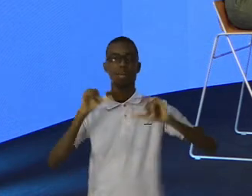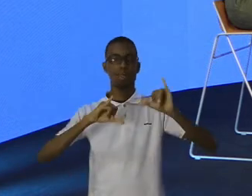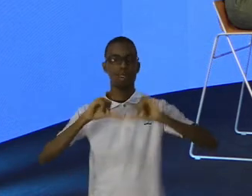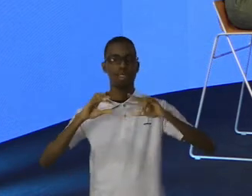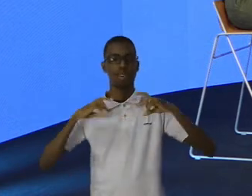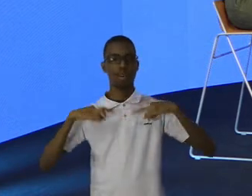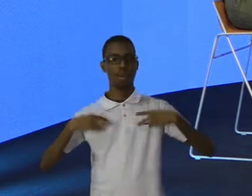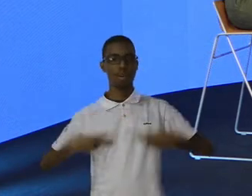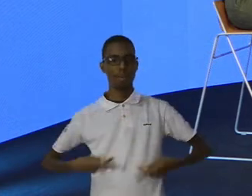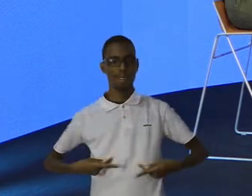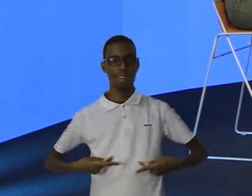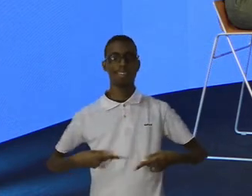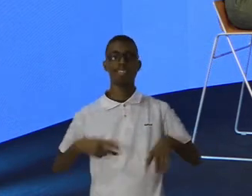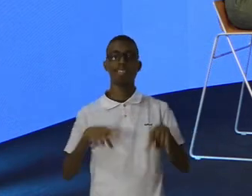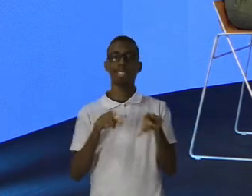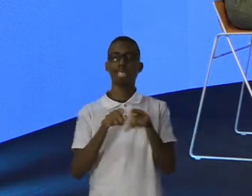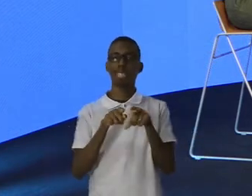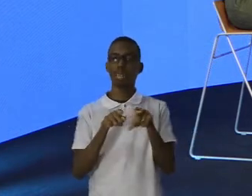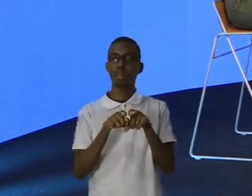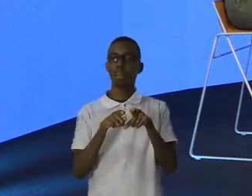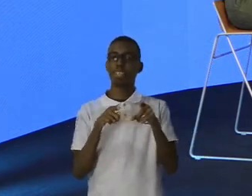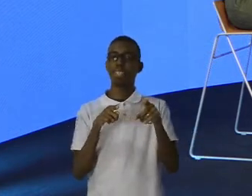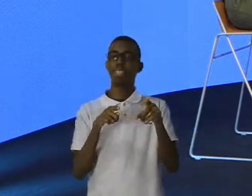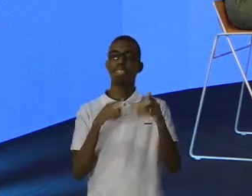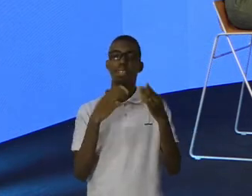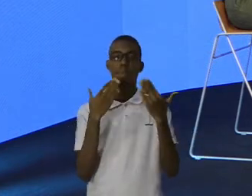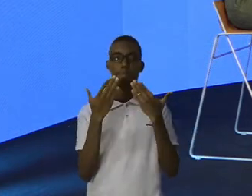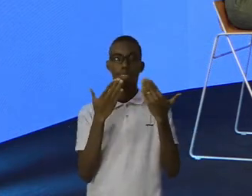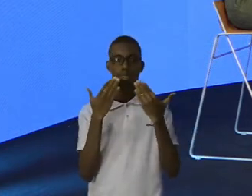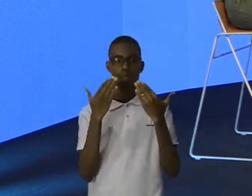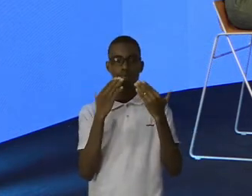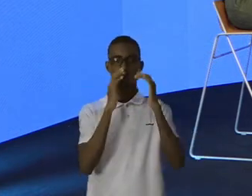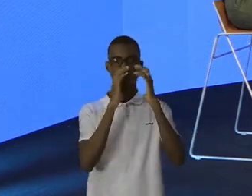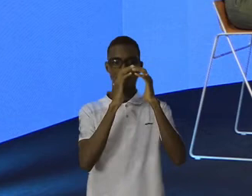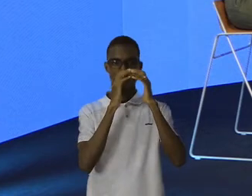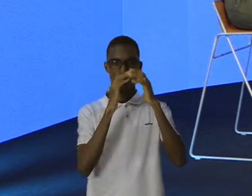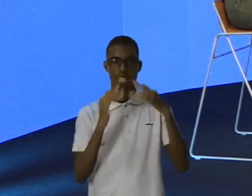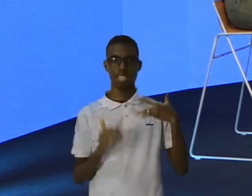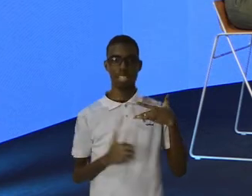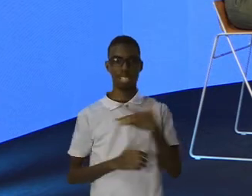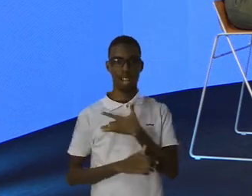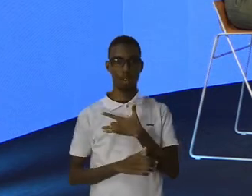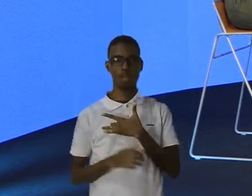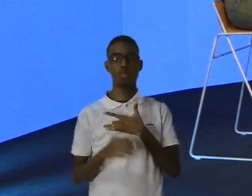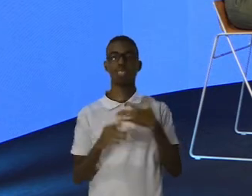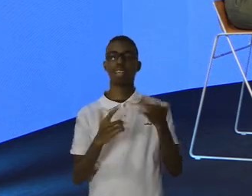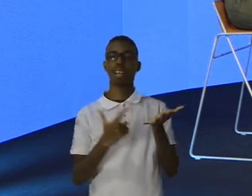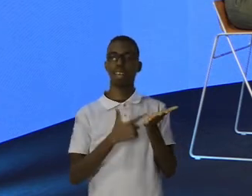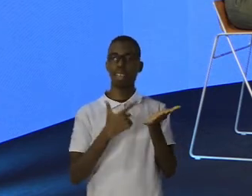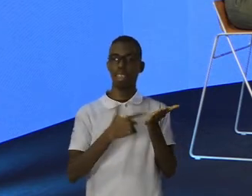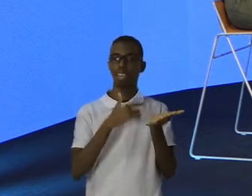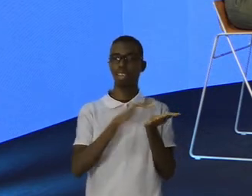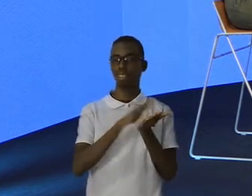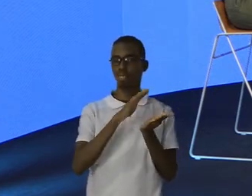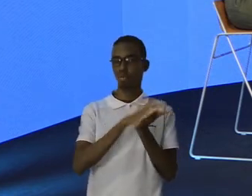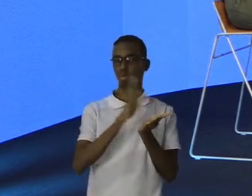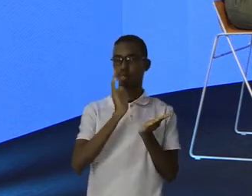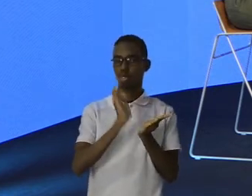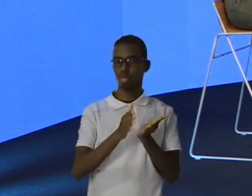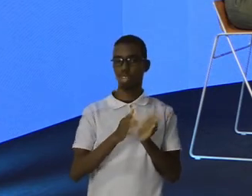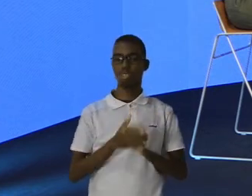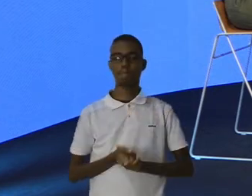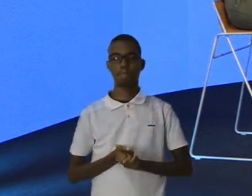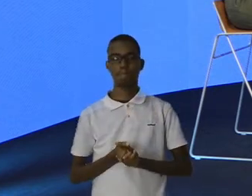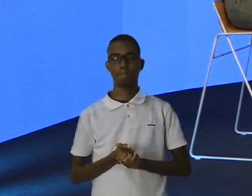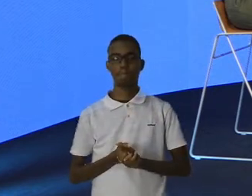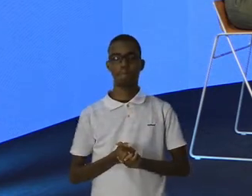em Neuropsicologia e Saúde. É autor de livros e artigos em avaliação psicológica e psicologia do trânsito. É